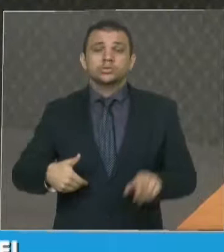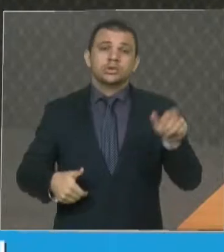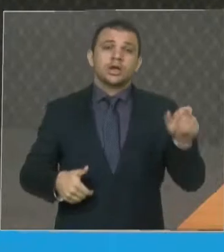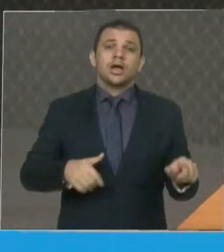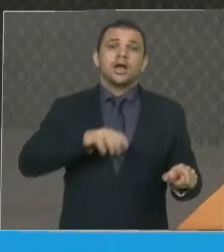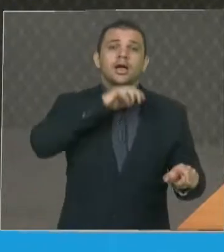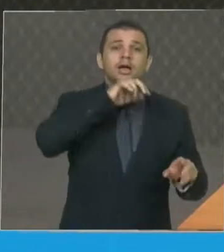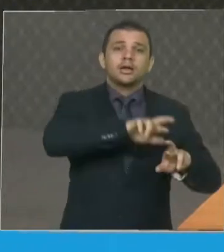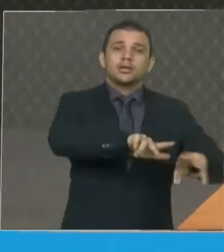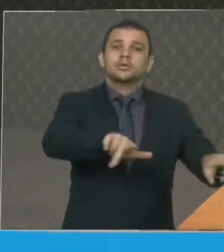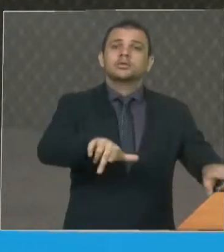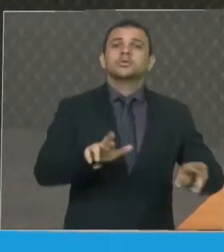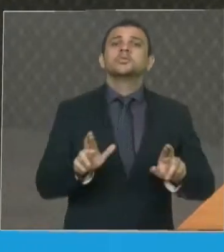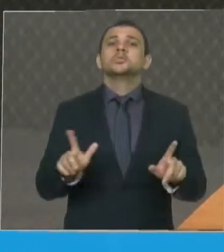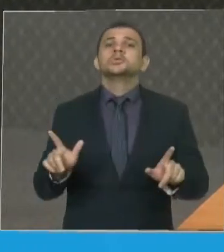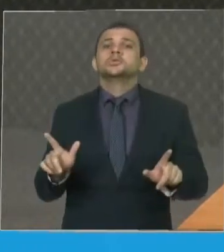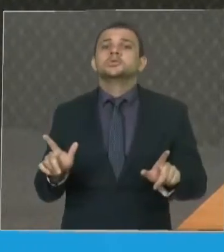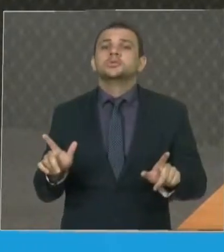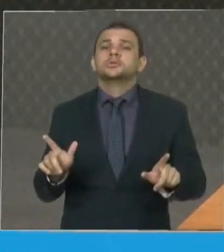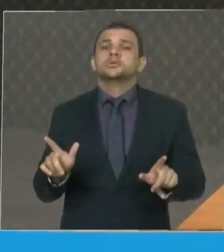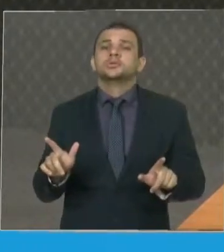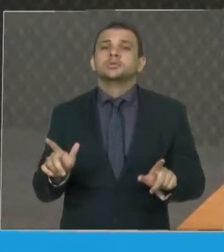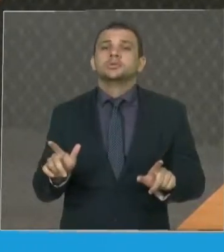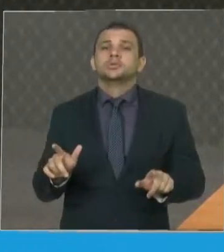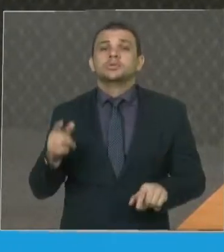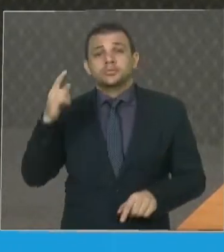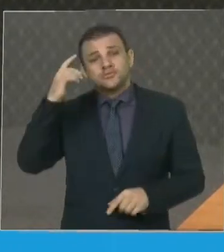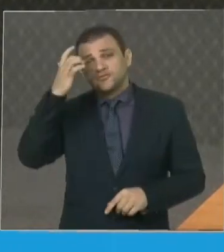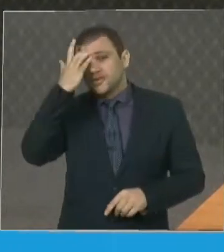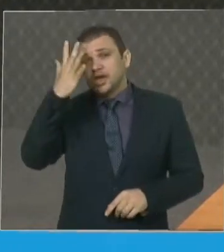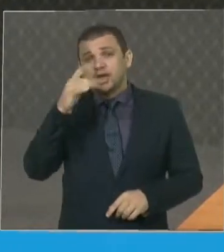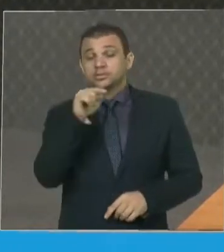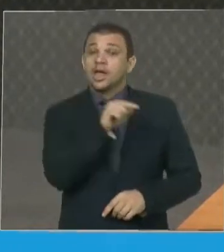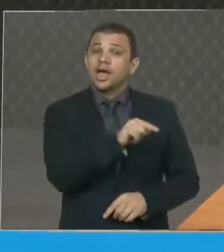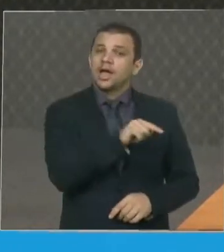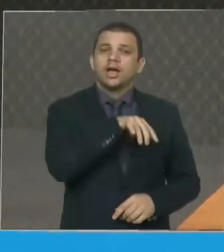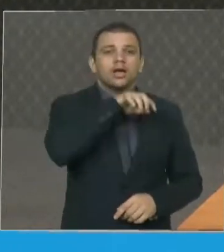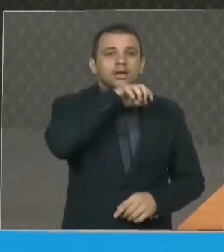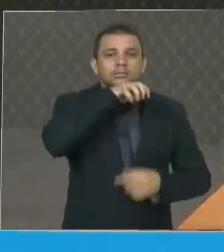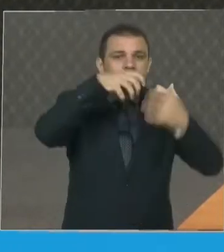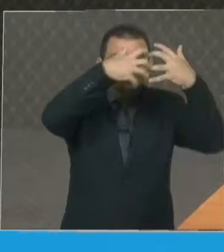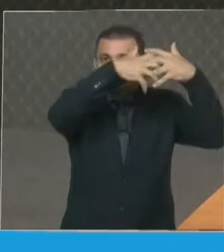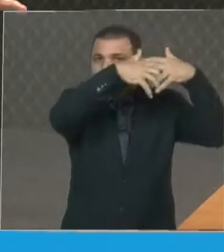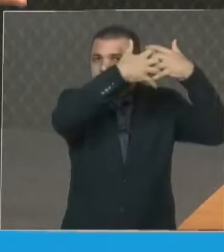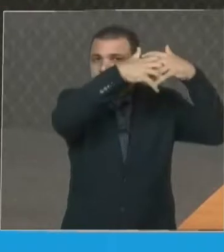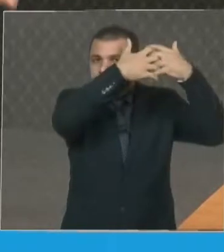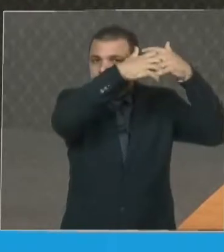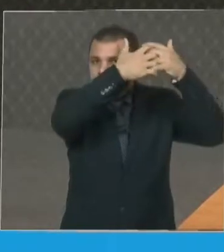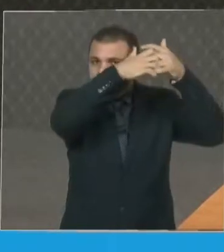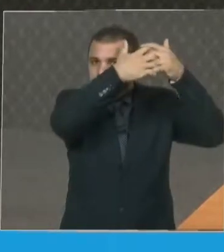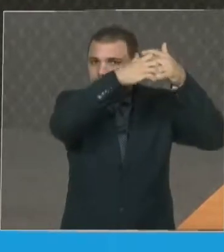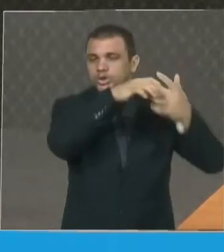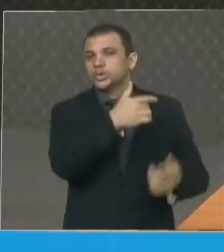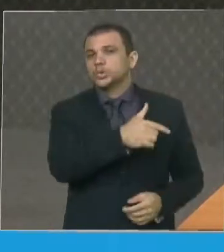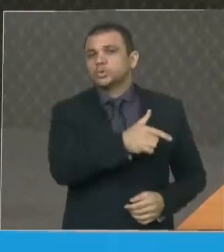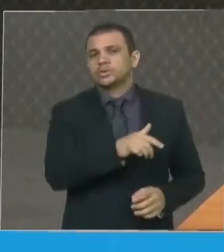Nós pensamos. Animal não tem pensamento. Pessoas dizem, ah, sim, animal tem pensamento. Não, isso